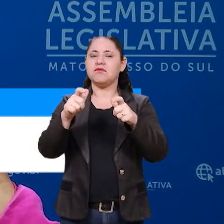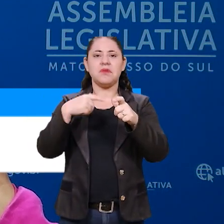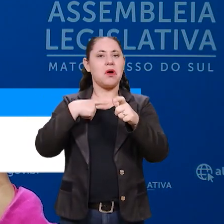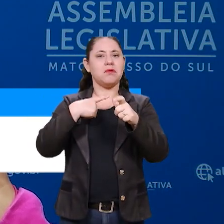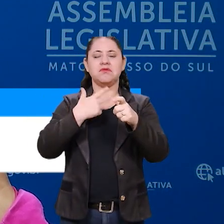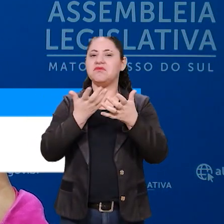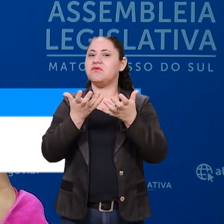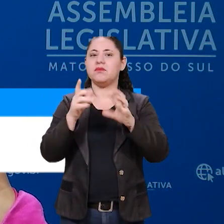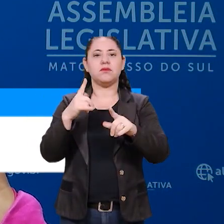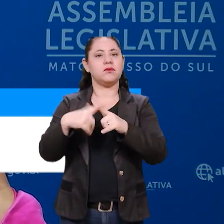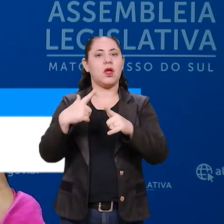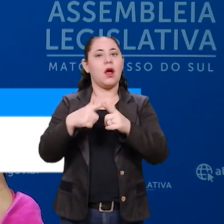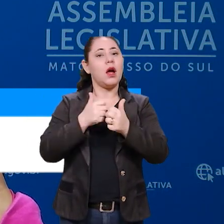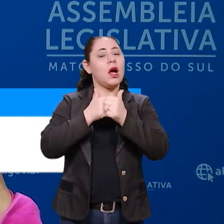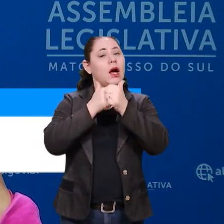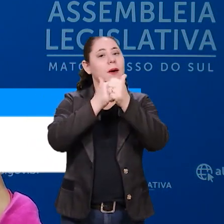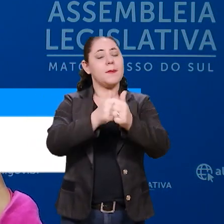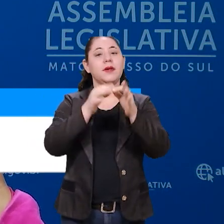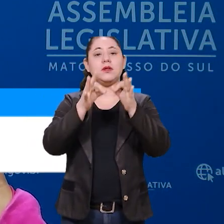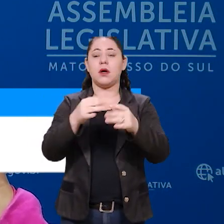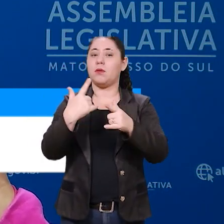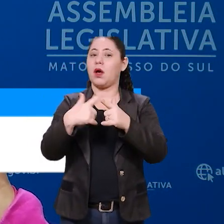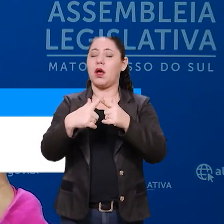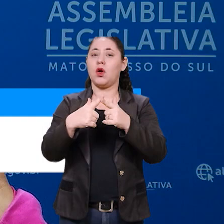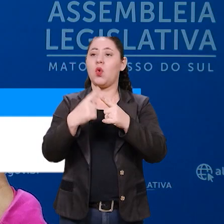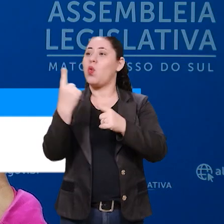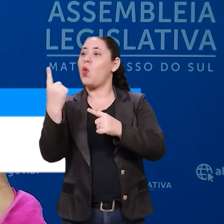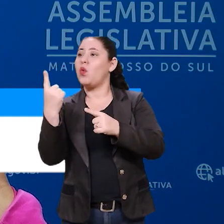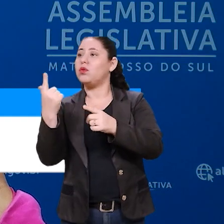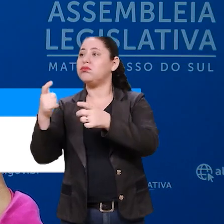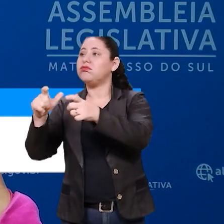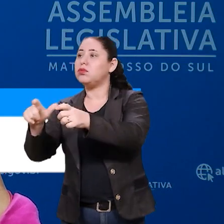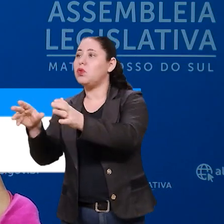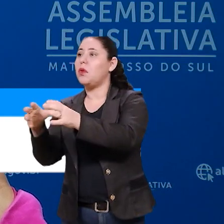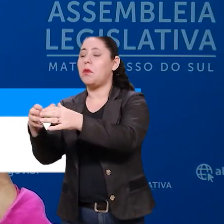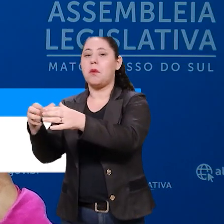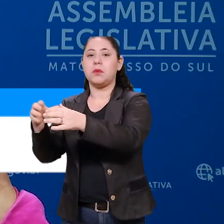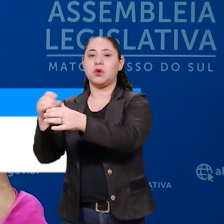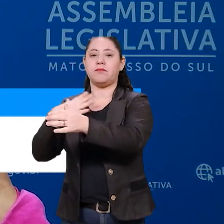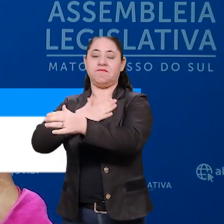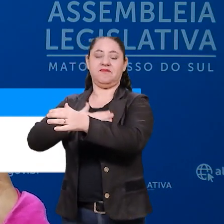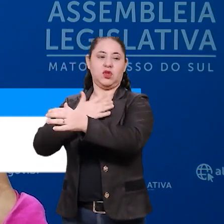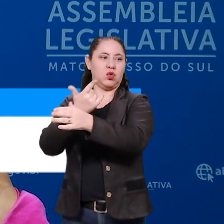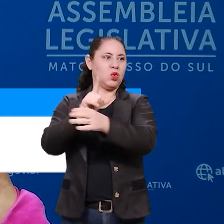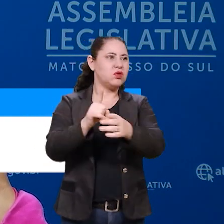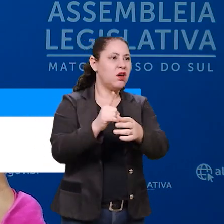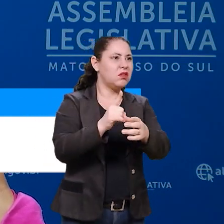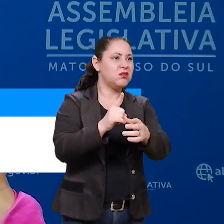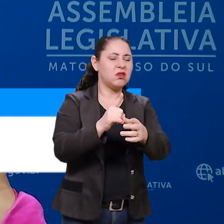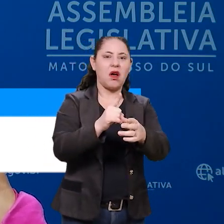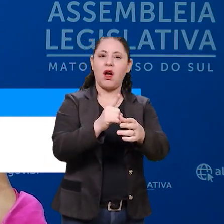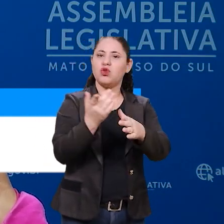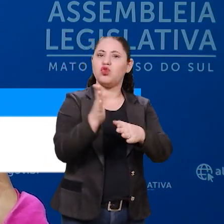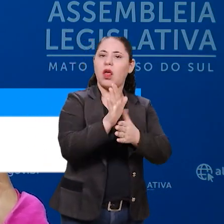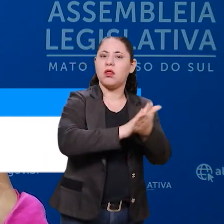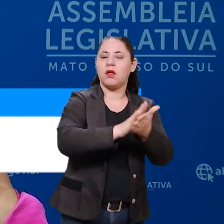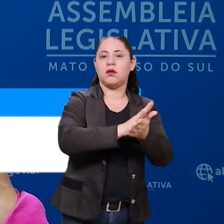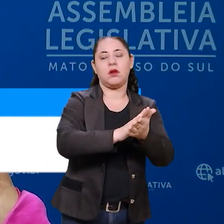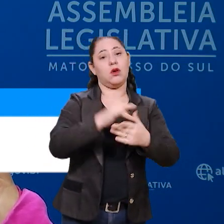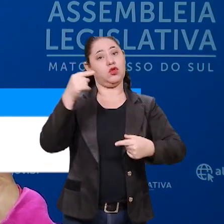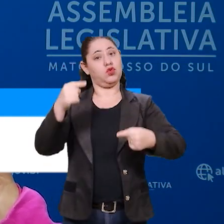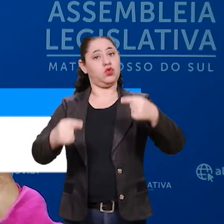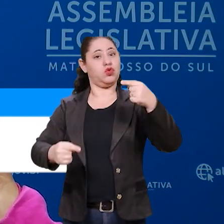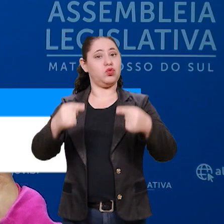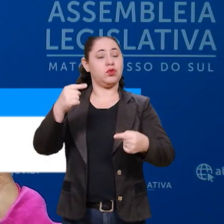ao mesmo tempo, eu acredito que está no caminho certo, porque não pode deixar um setor só satisfeitos e os outros não. Então, acredito que